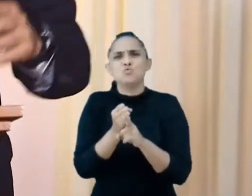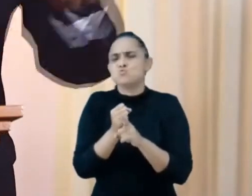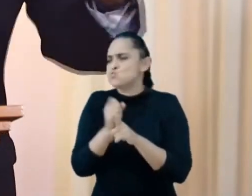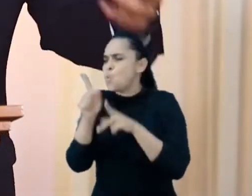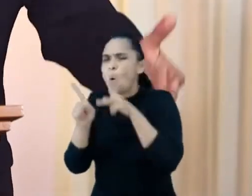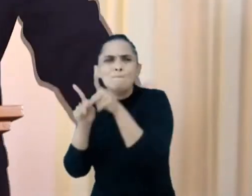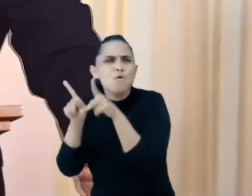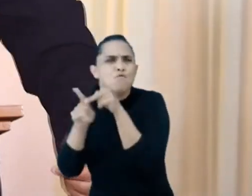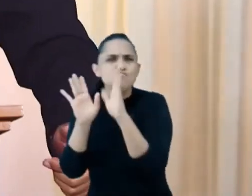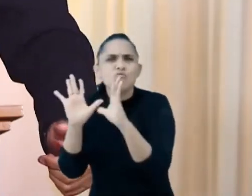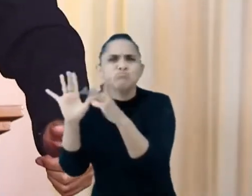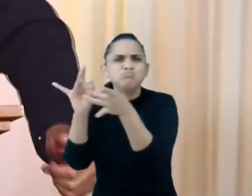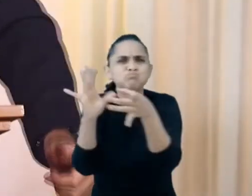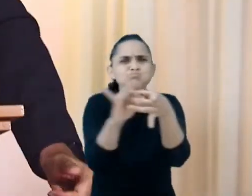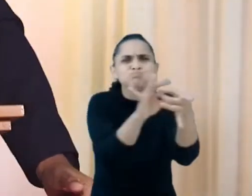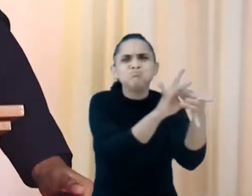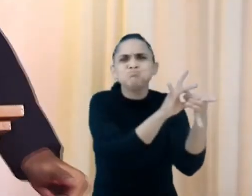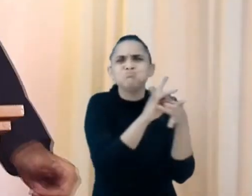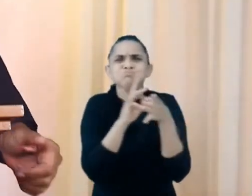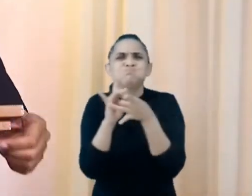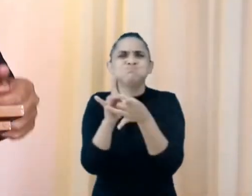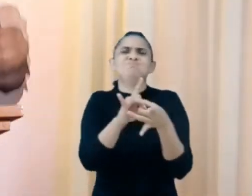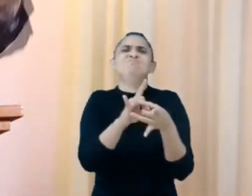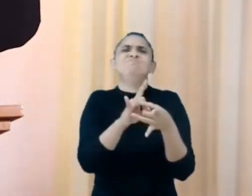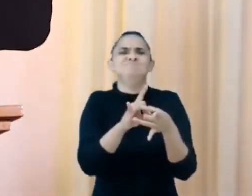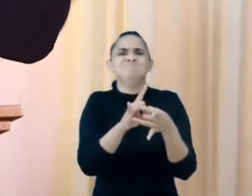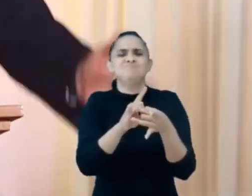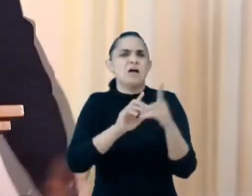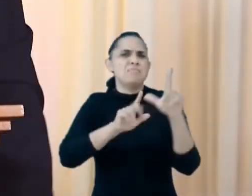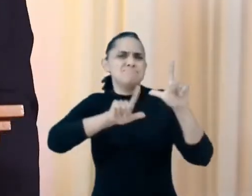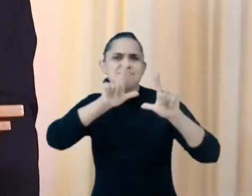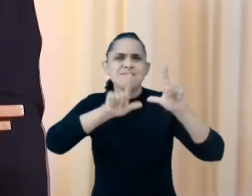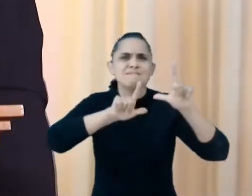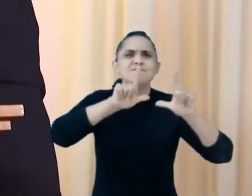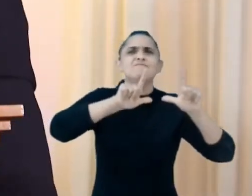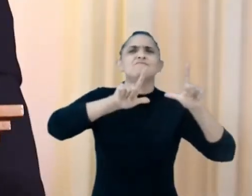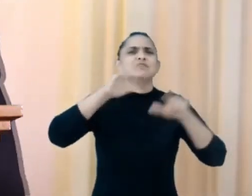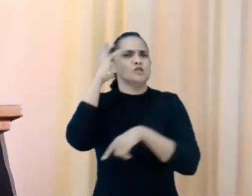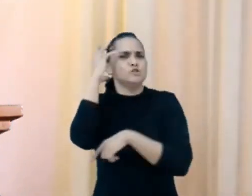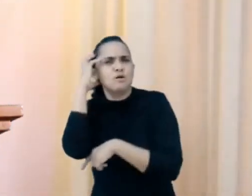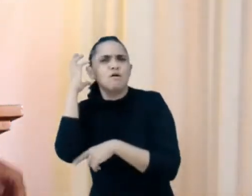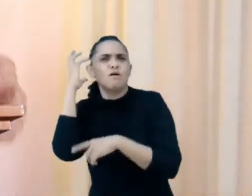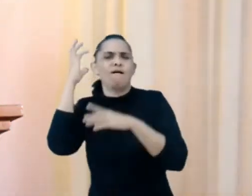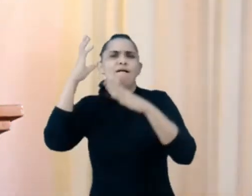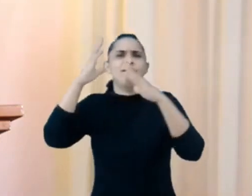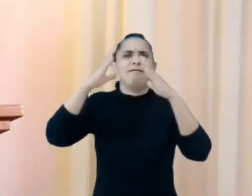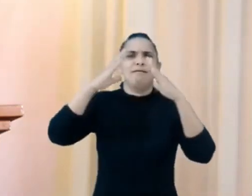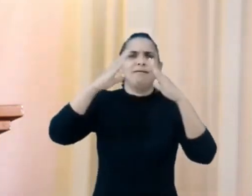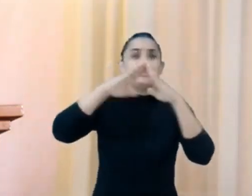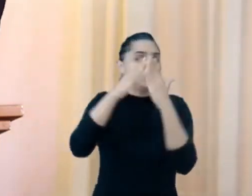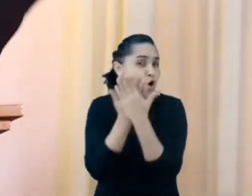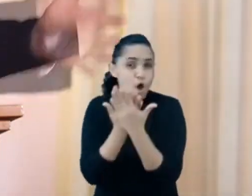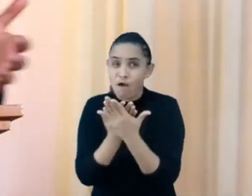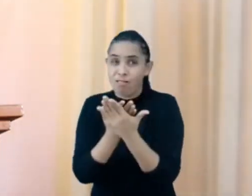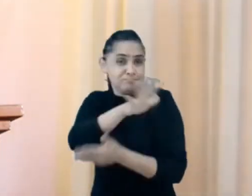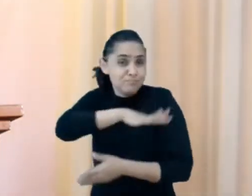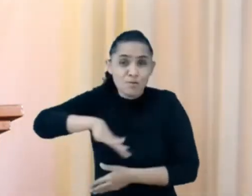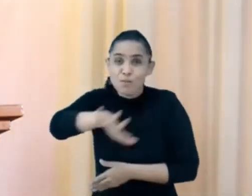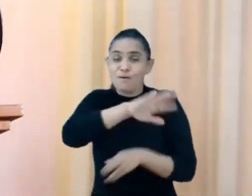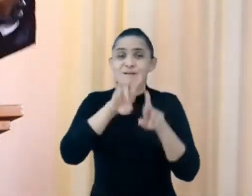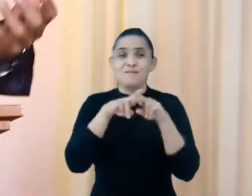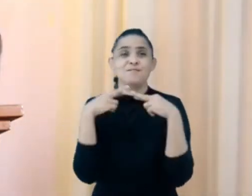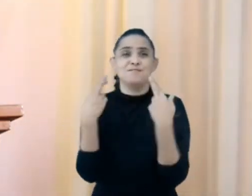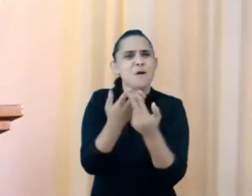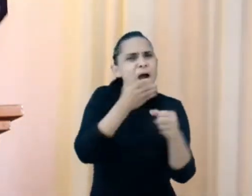os lugares, orfanatos, televisão, escolas, no local onde estávamos fazendo a reunião, nas